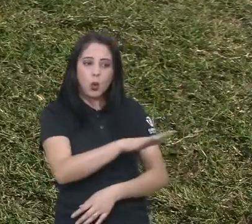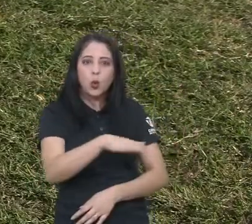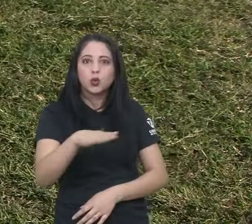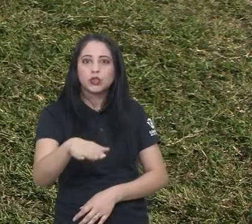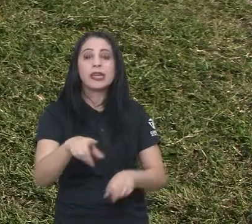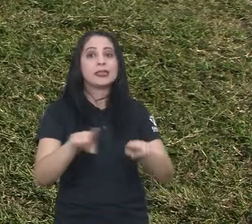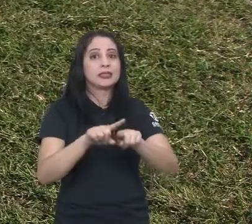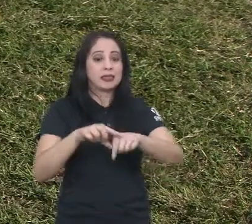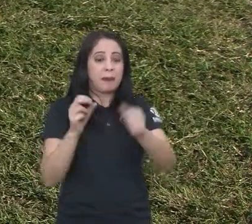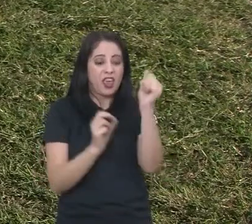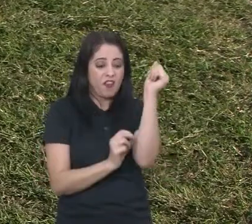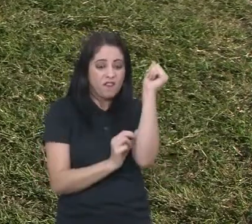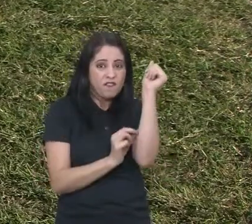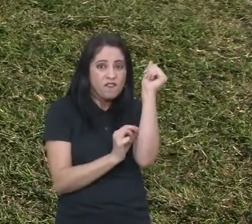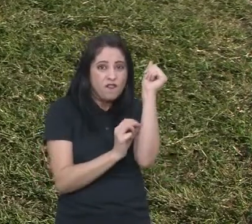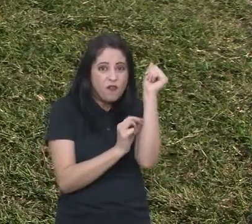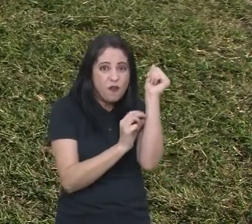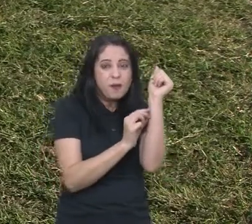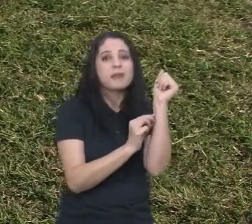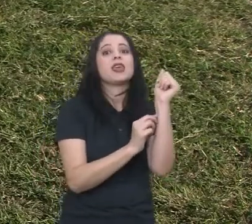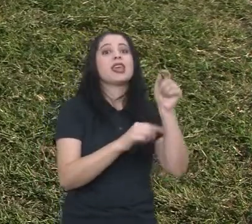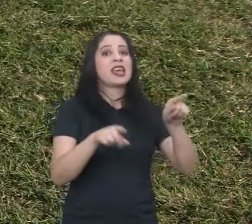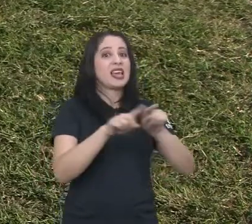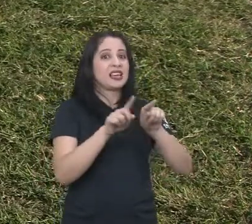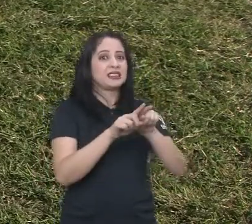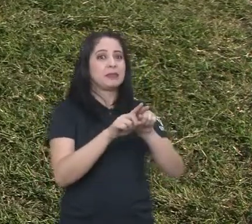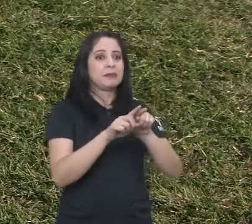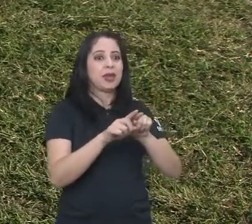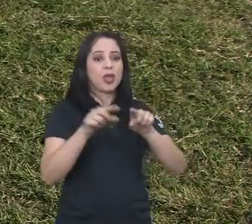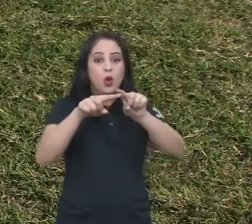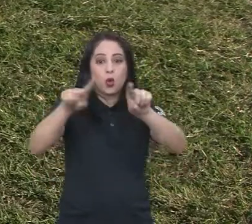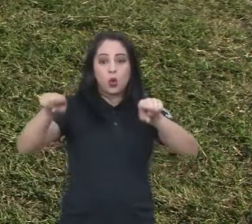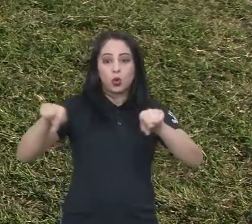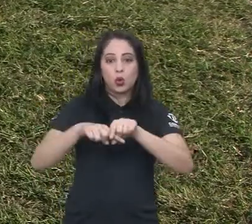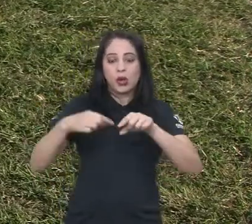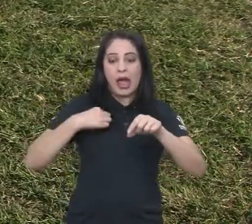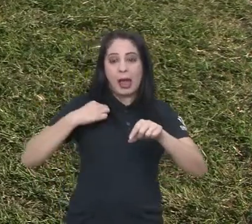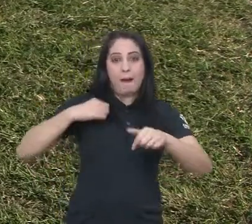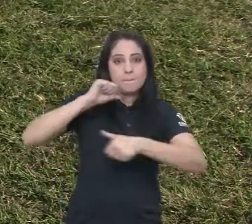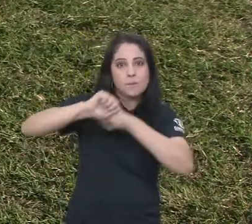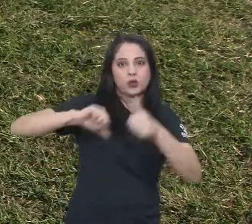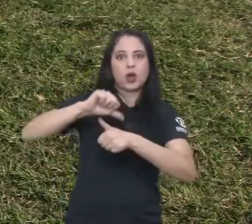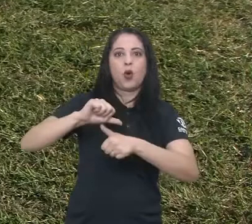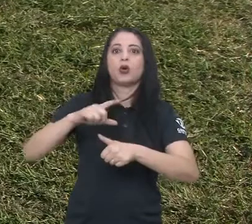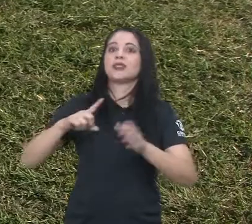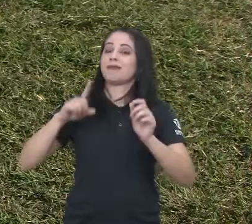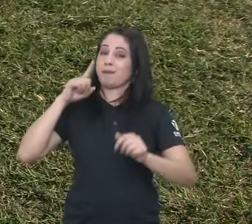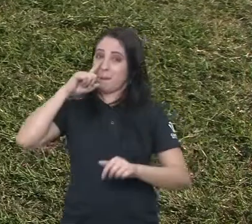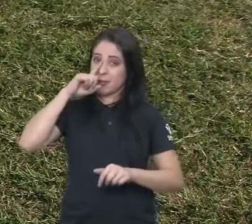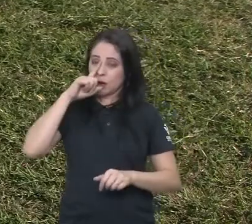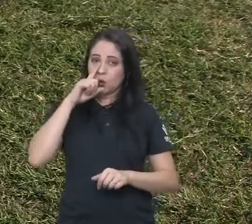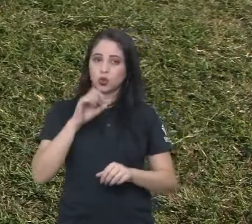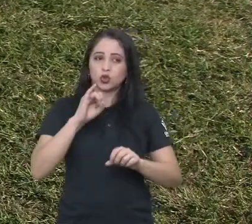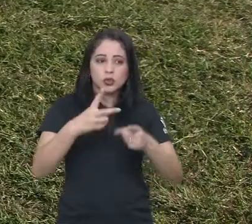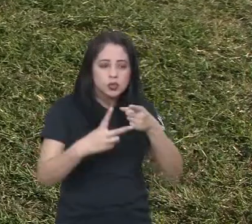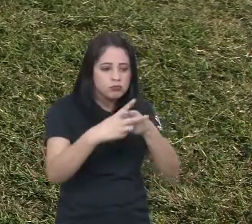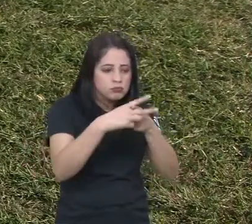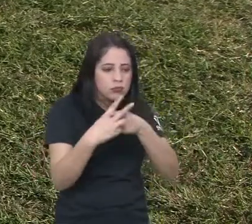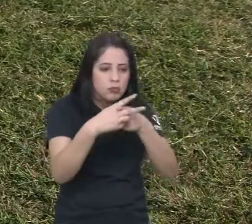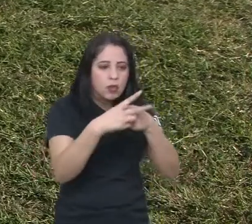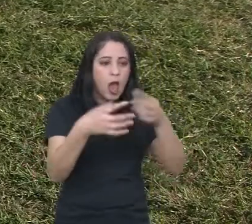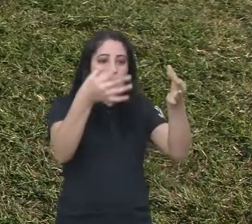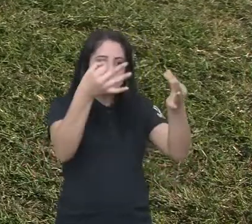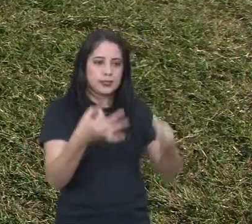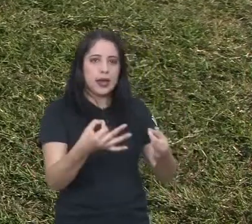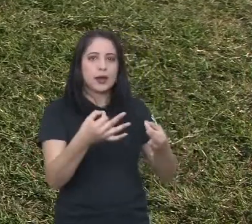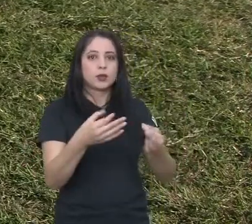crianças, a gente tem problema com formigueiro, a gente tem problema com segurança dentro do vestiário. Então, assim, se tiver uma manutenção um pouco mais efetiva, a